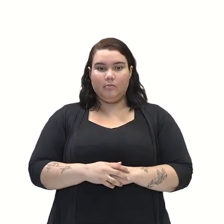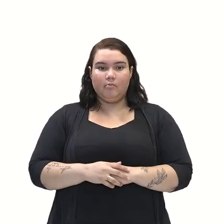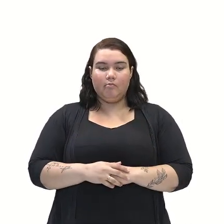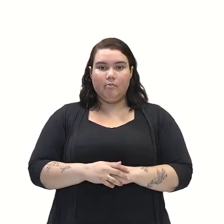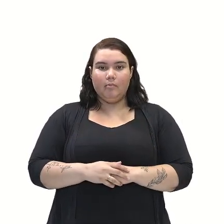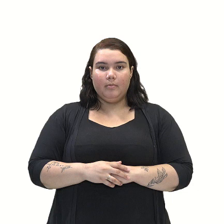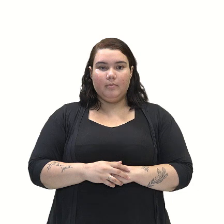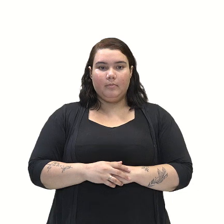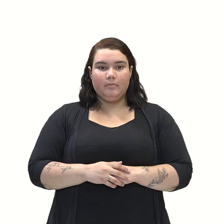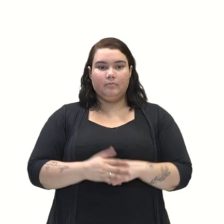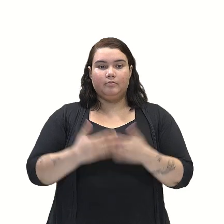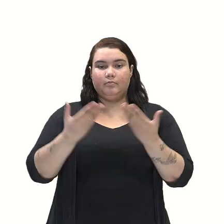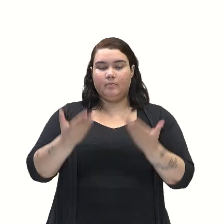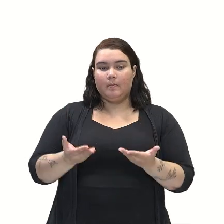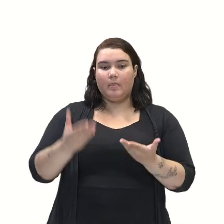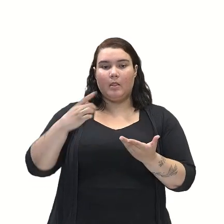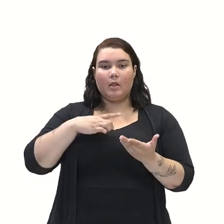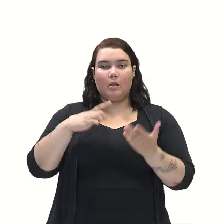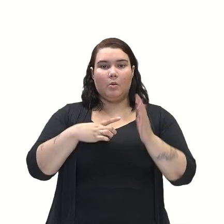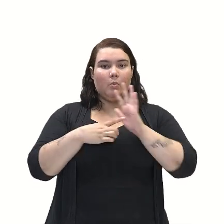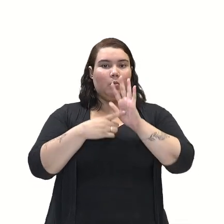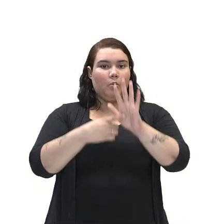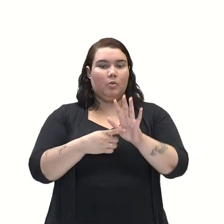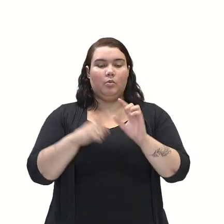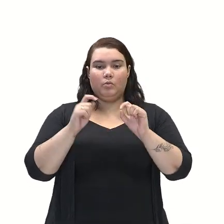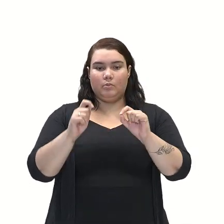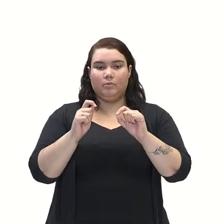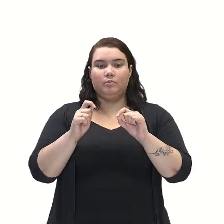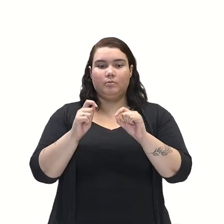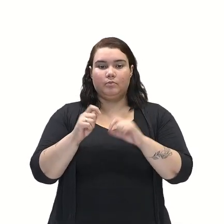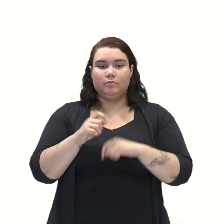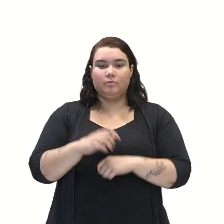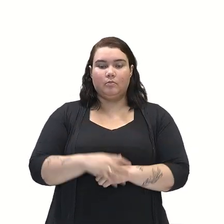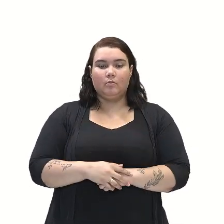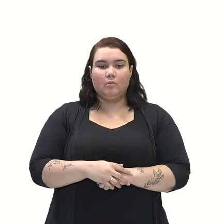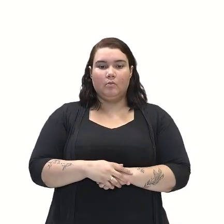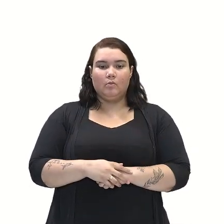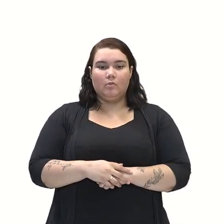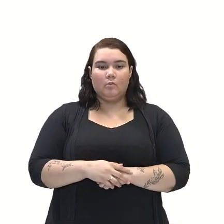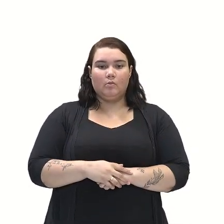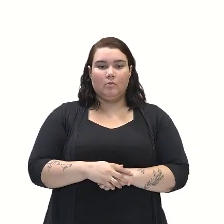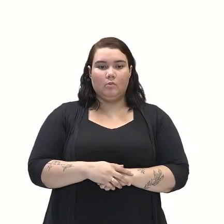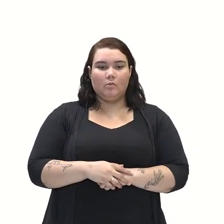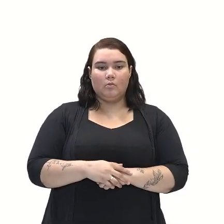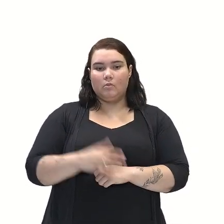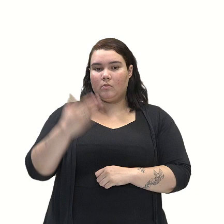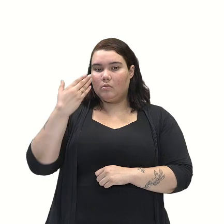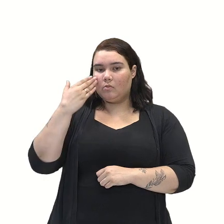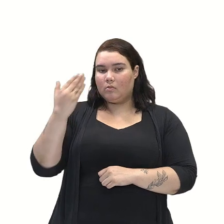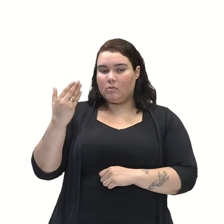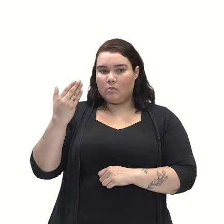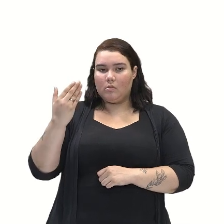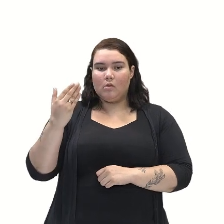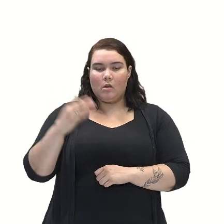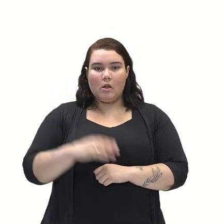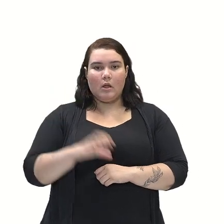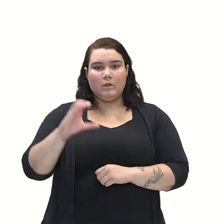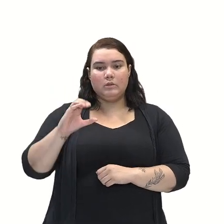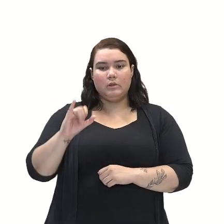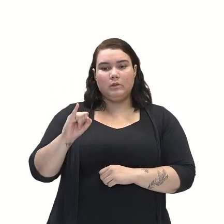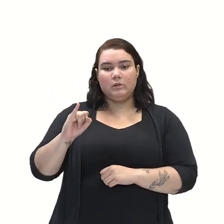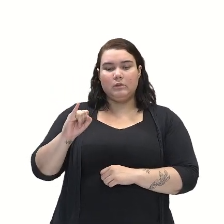olha, aqui eu vou traçar uma cercadura circular. Quando eu traço essa